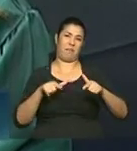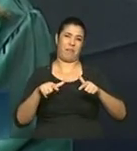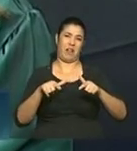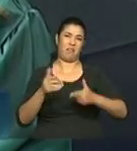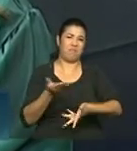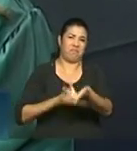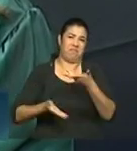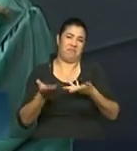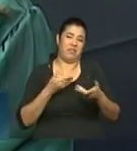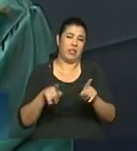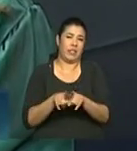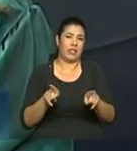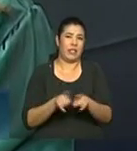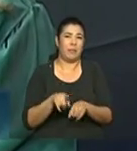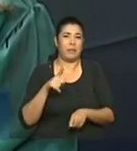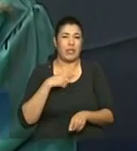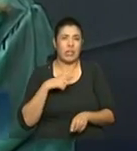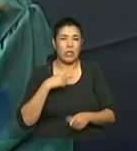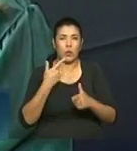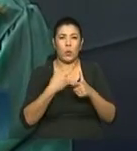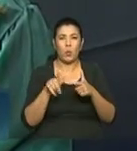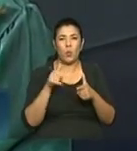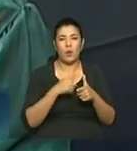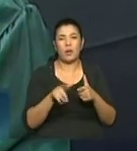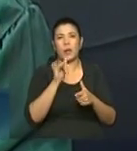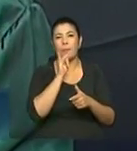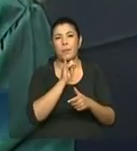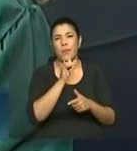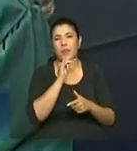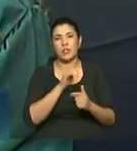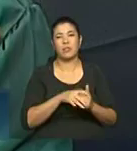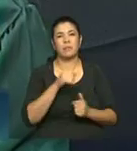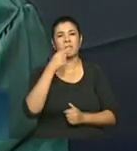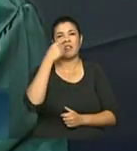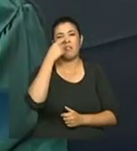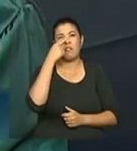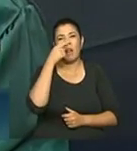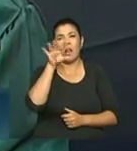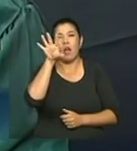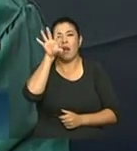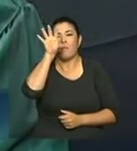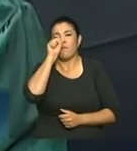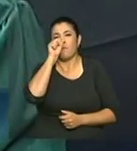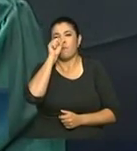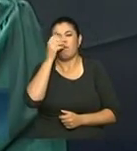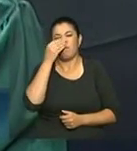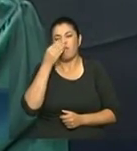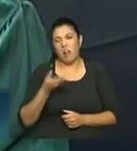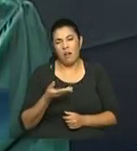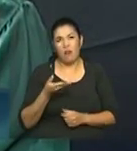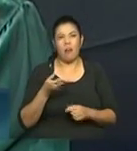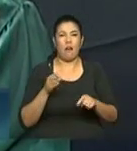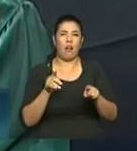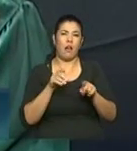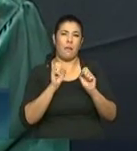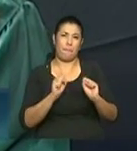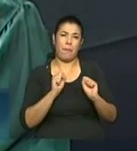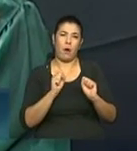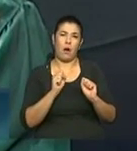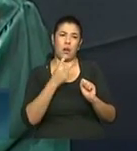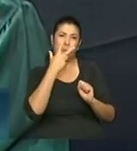irreversíveis. E há também as deformidades, como o desabamento nasal e outras deformidades que são